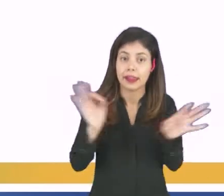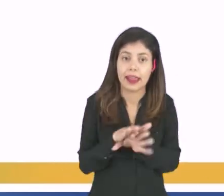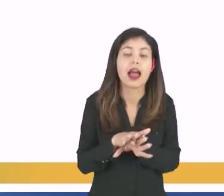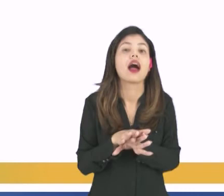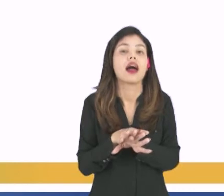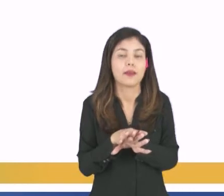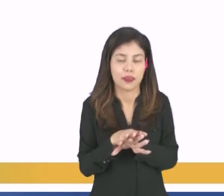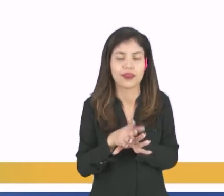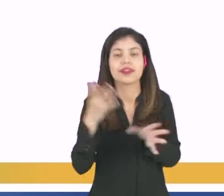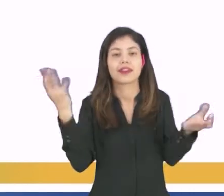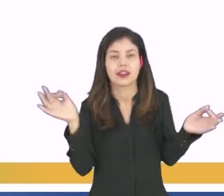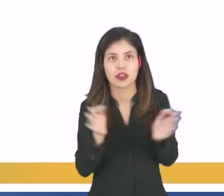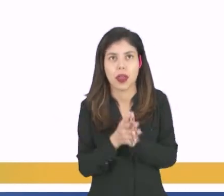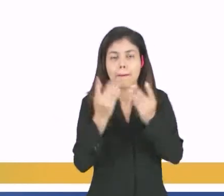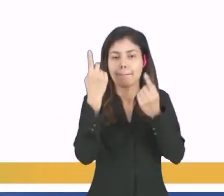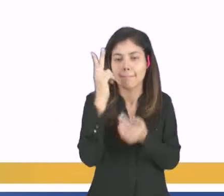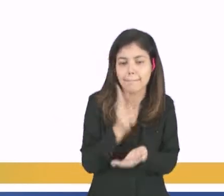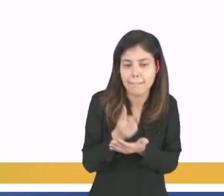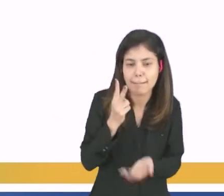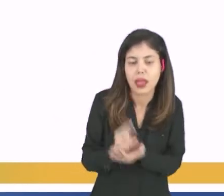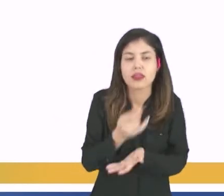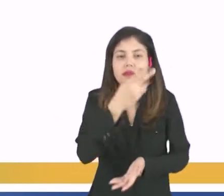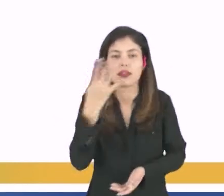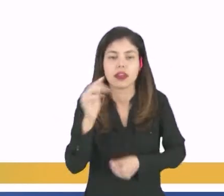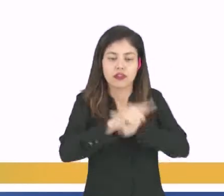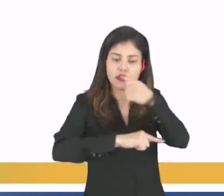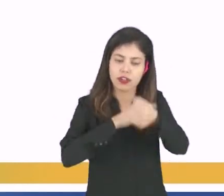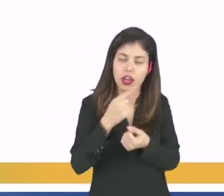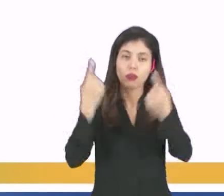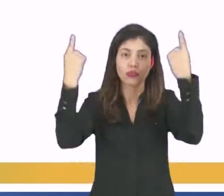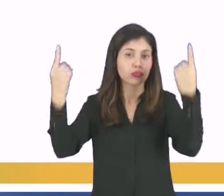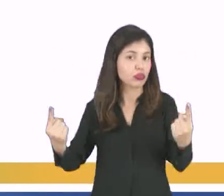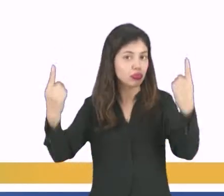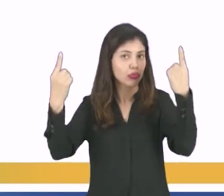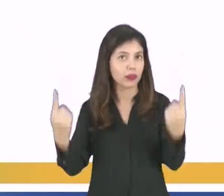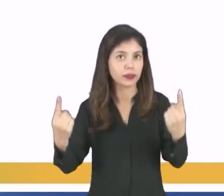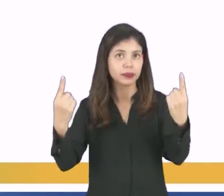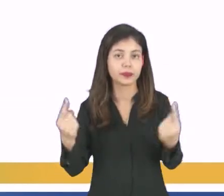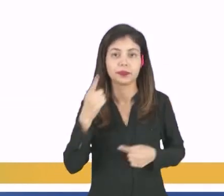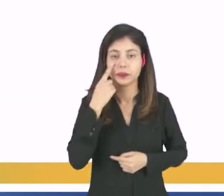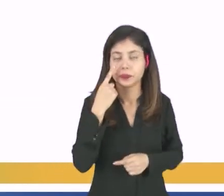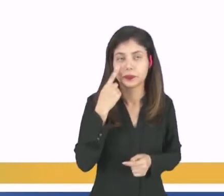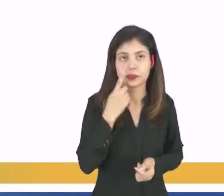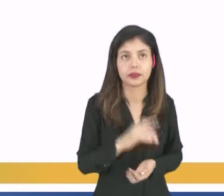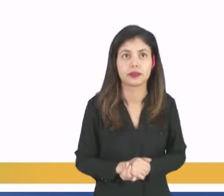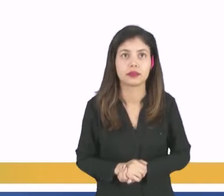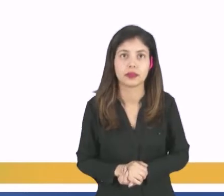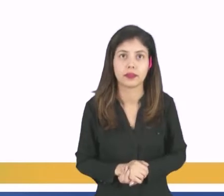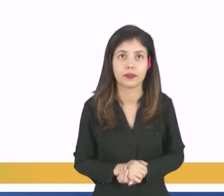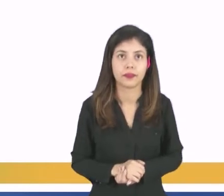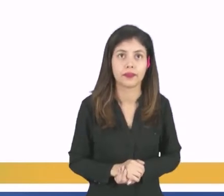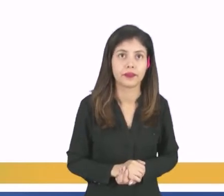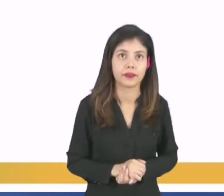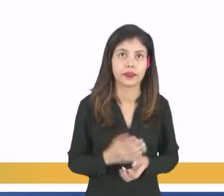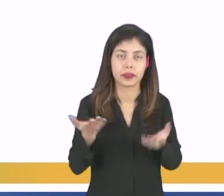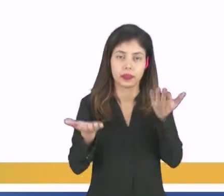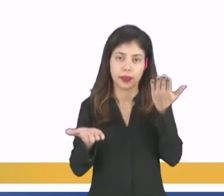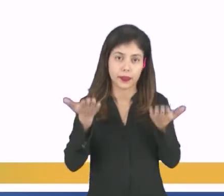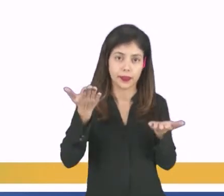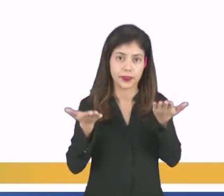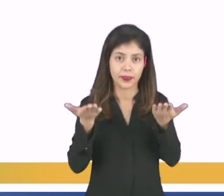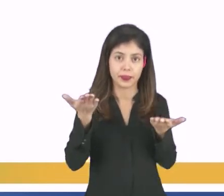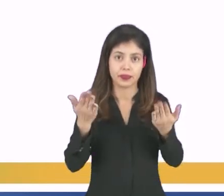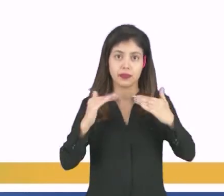equiparou ou deixamos a mesma quantidade de átomos desses elementos químicos. Então, agora o que a gente pode observar? Que a equação ela